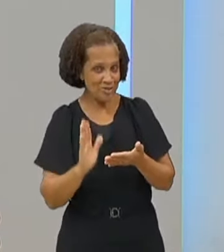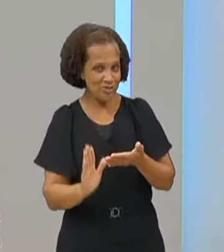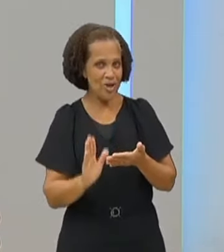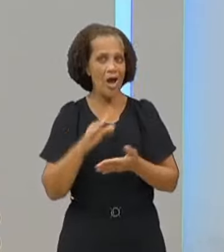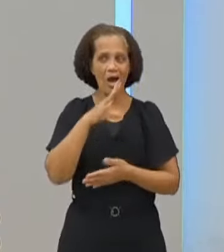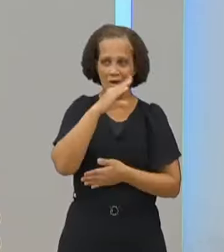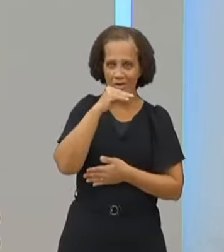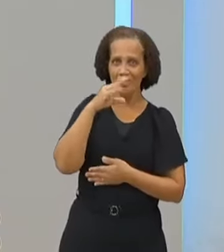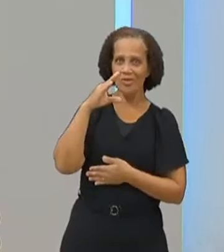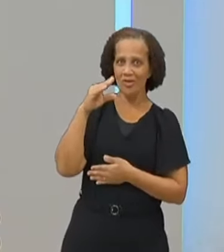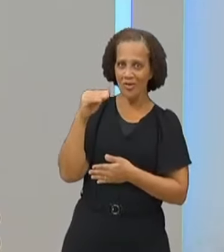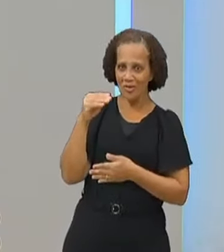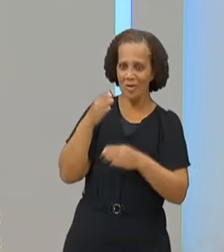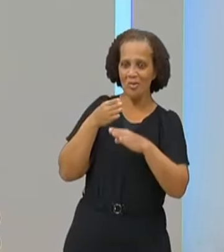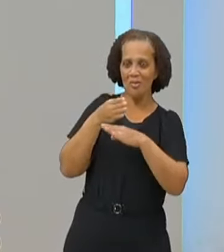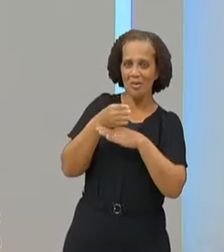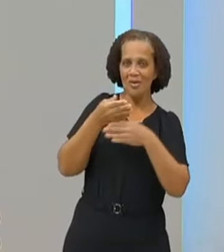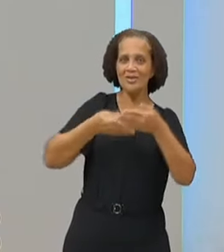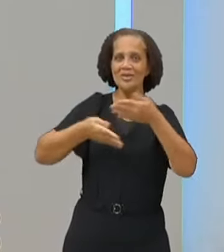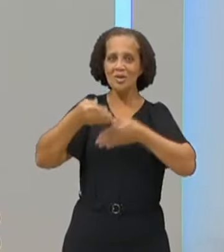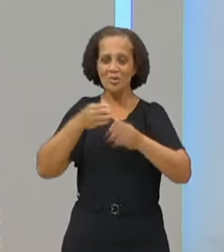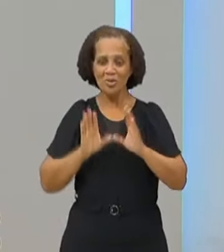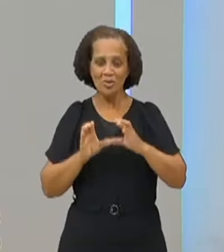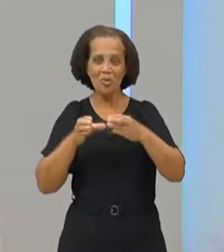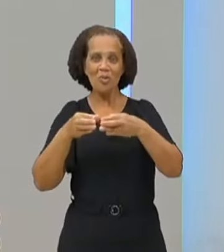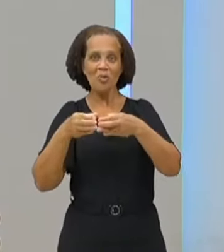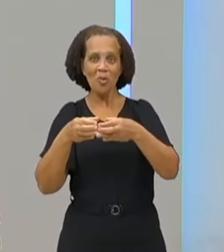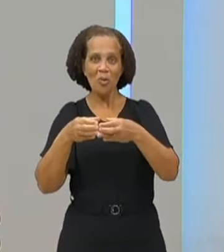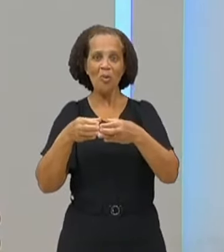União, que tem sido de bênçãos para nós. Então, que